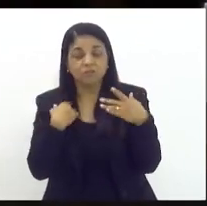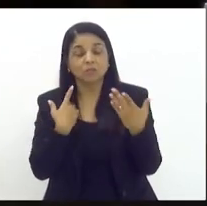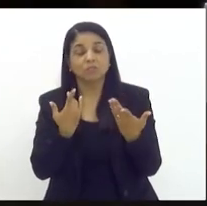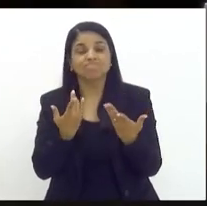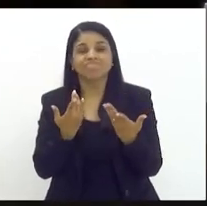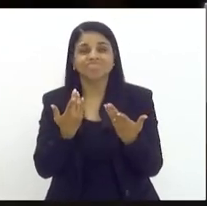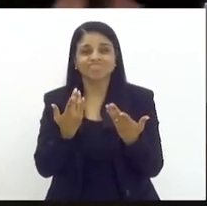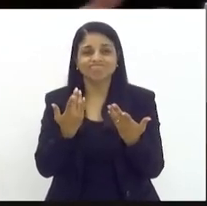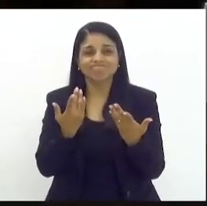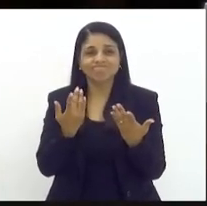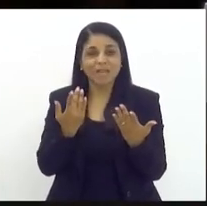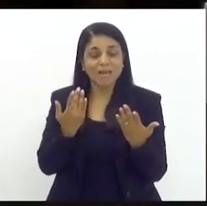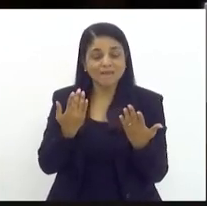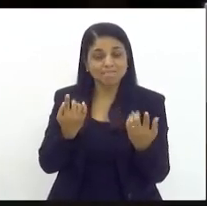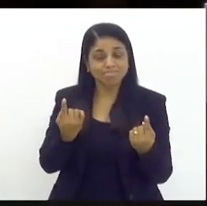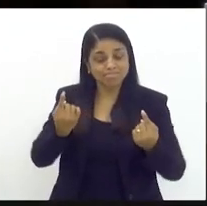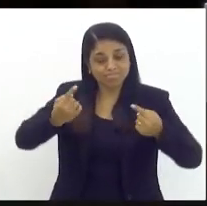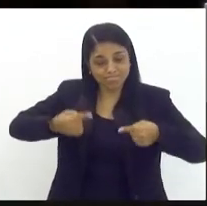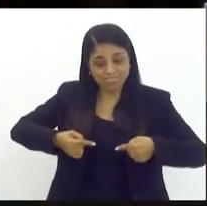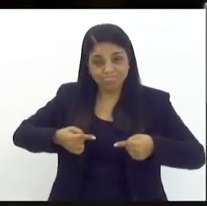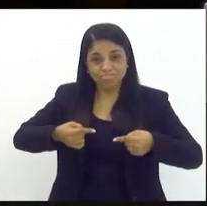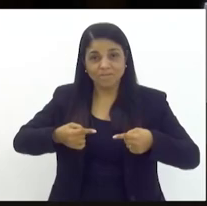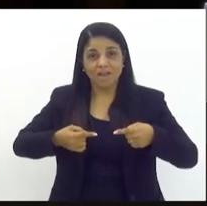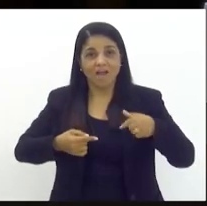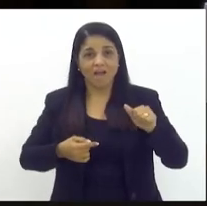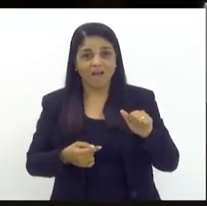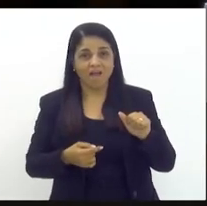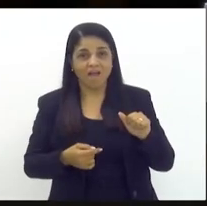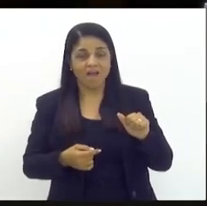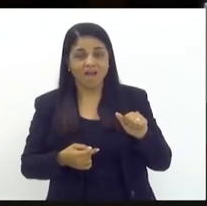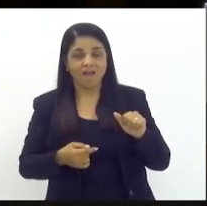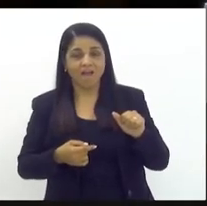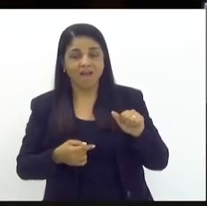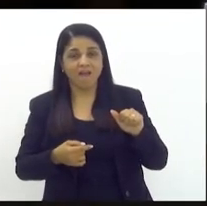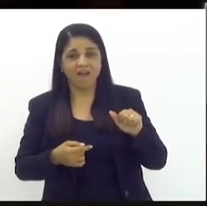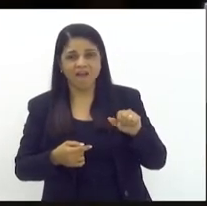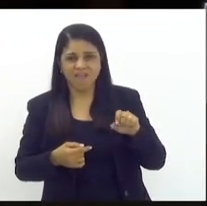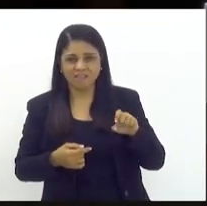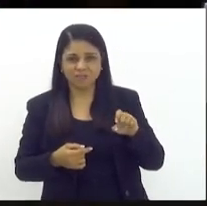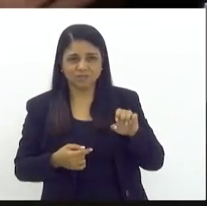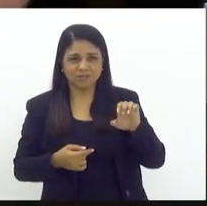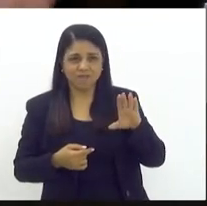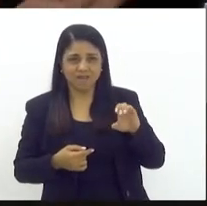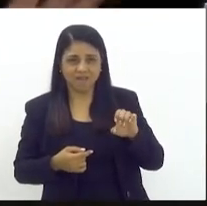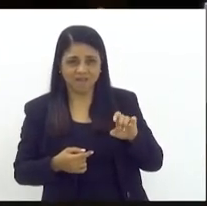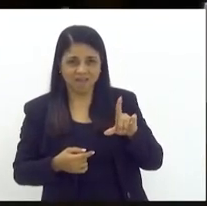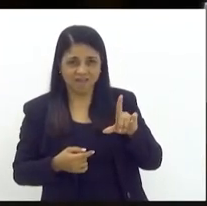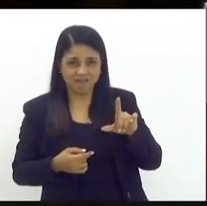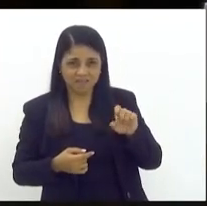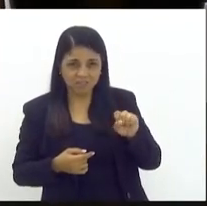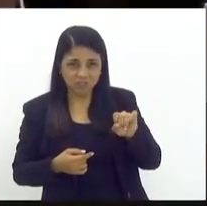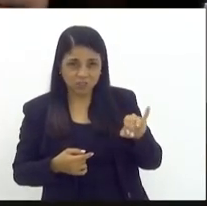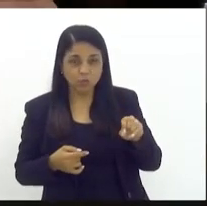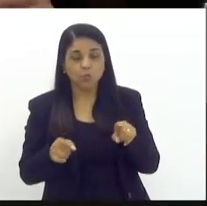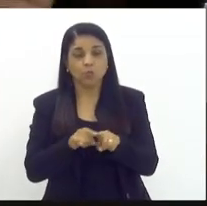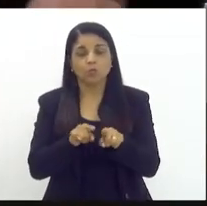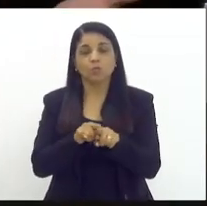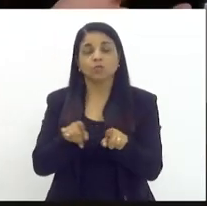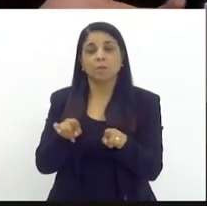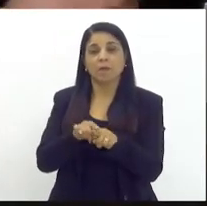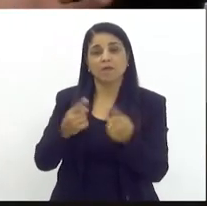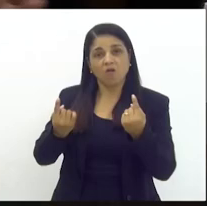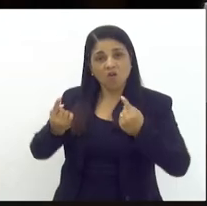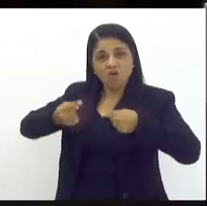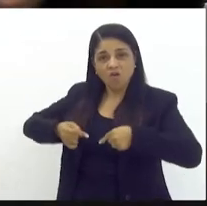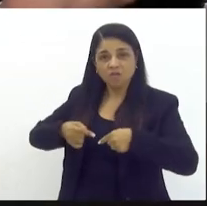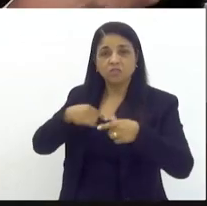ímpar né entre o CR e o Aécio com todos sanitaristas eu nunca tinha visto isso mas de fato foi muito reativo e eu sempre disse que